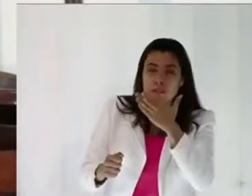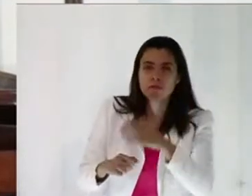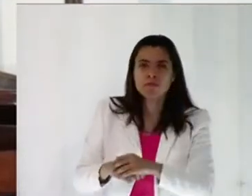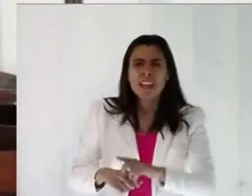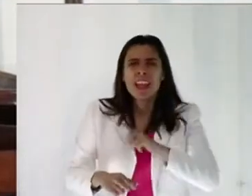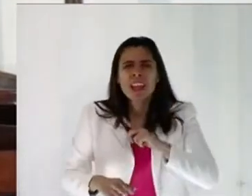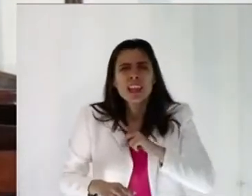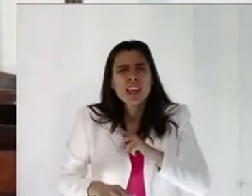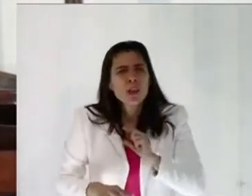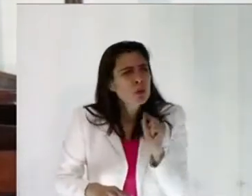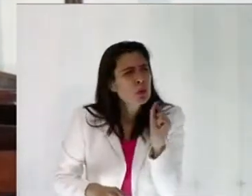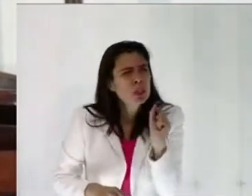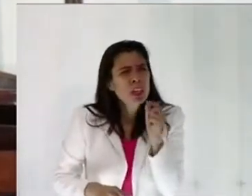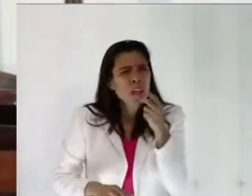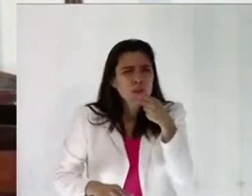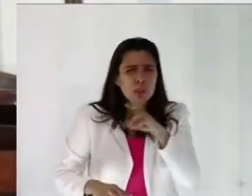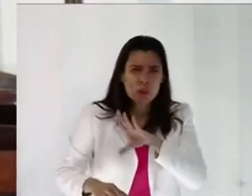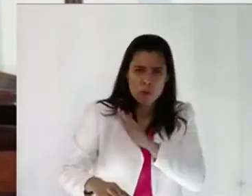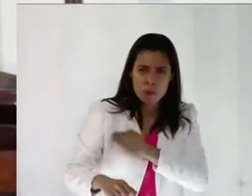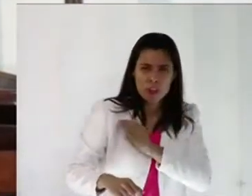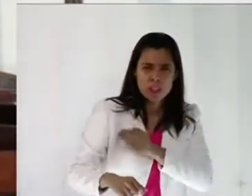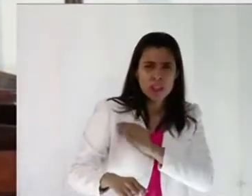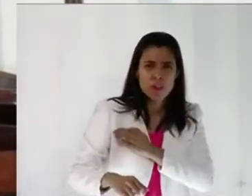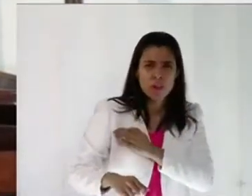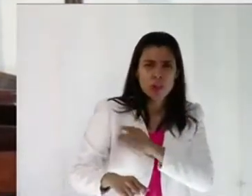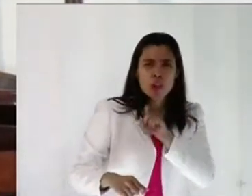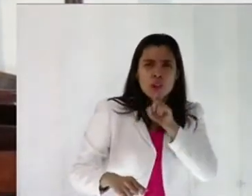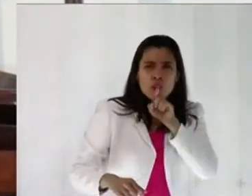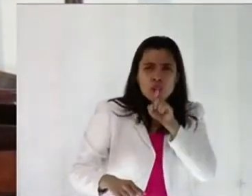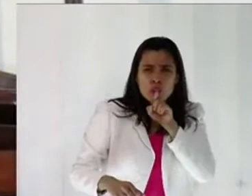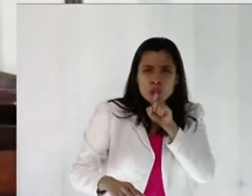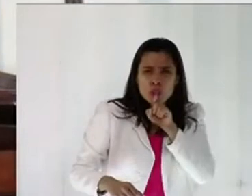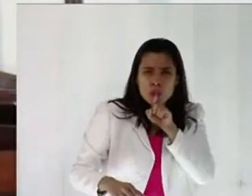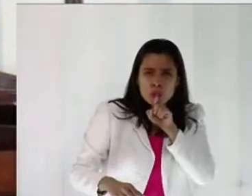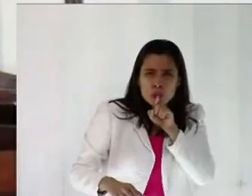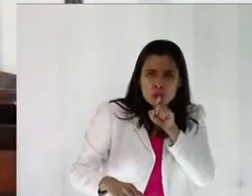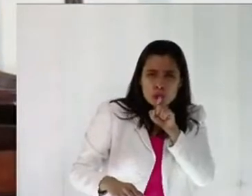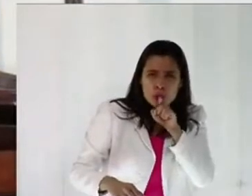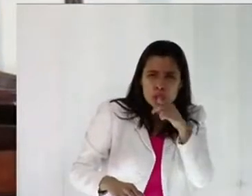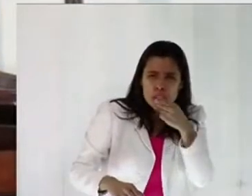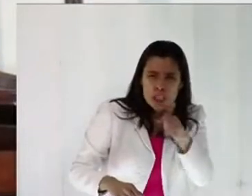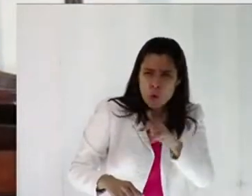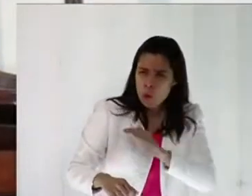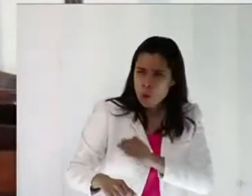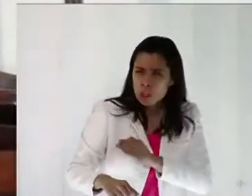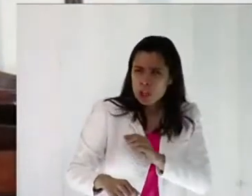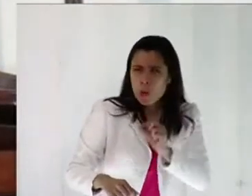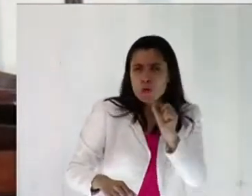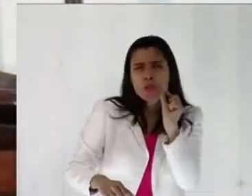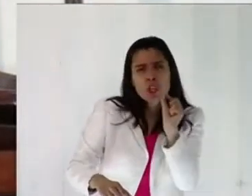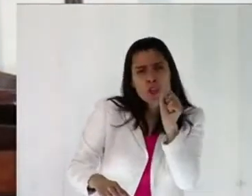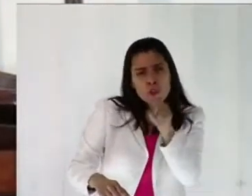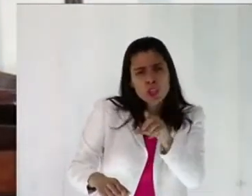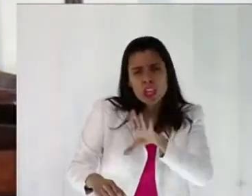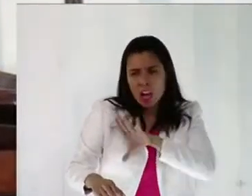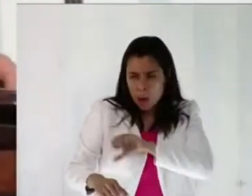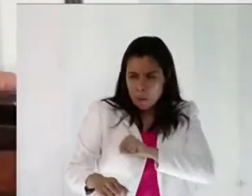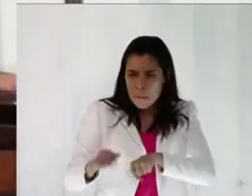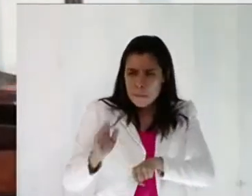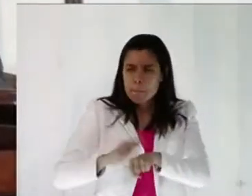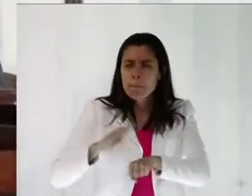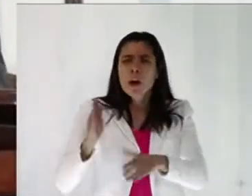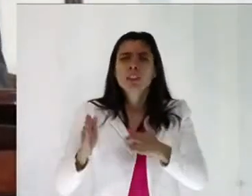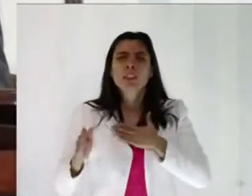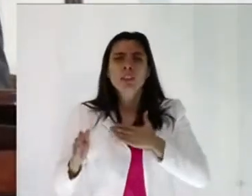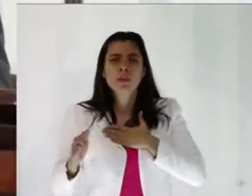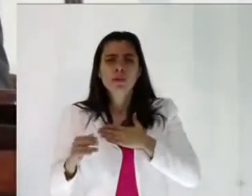no seu coração, meu filho, minha filha, que você ame mais do que a mim? Certamente o amor de Abraão por Isaque era muito